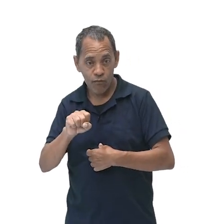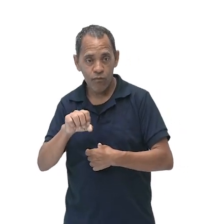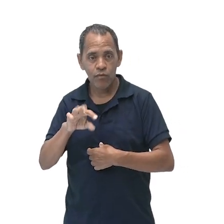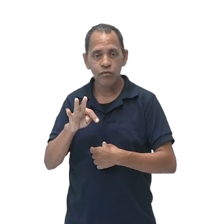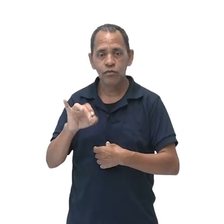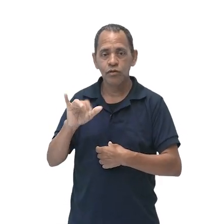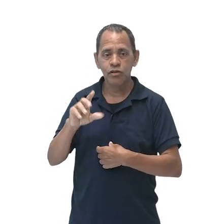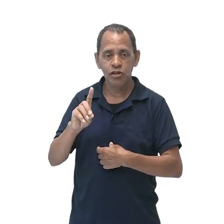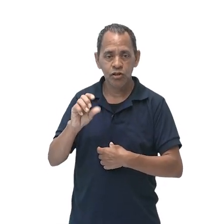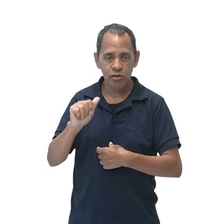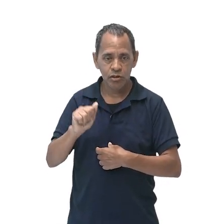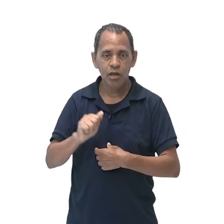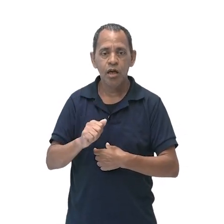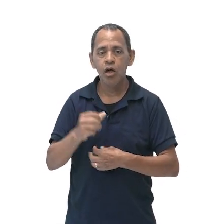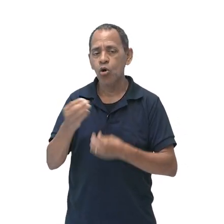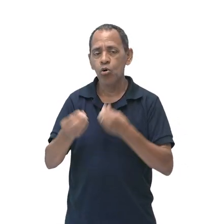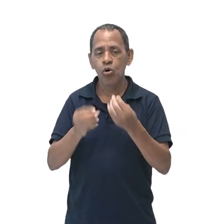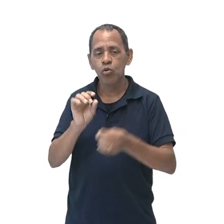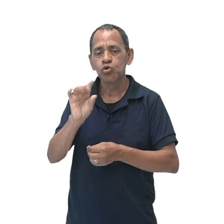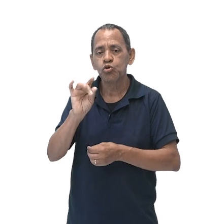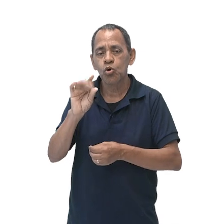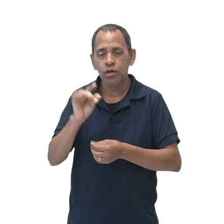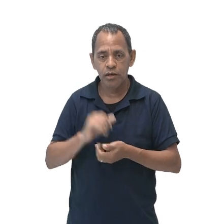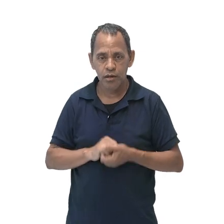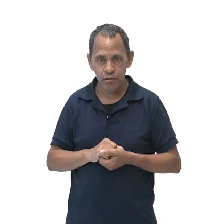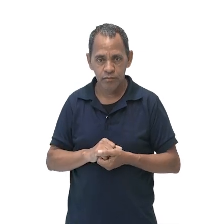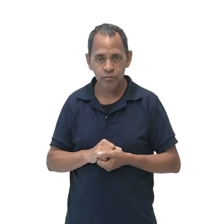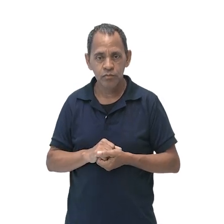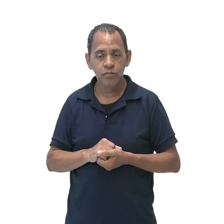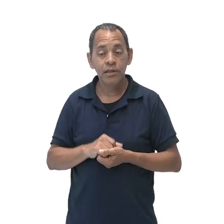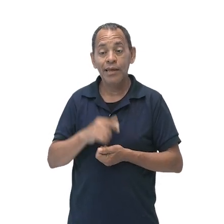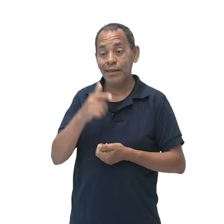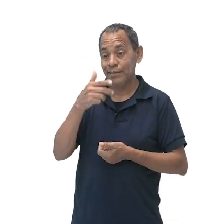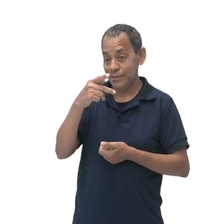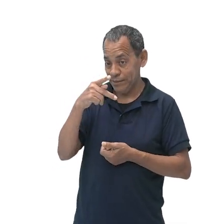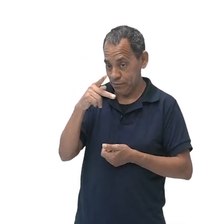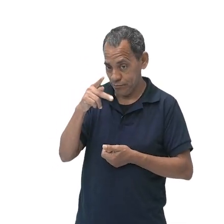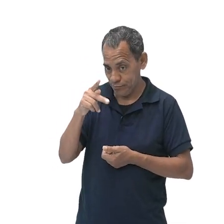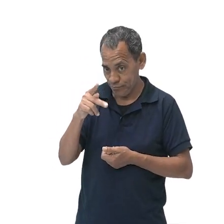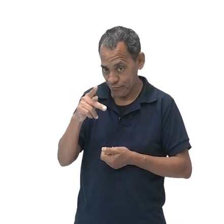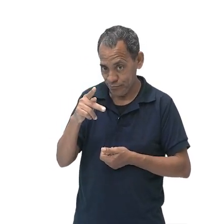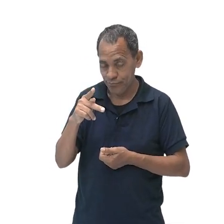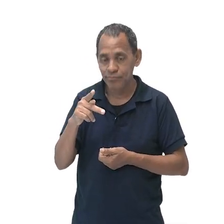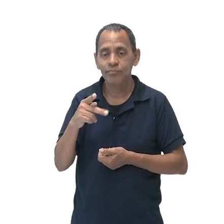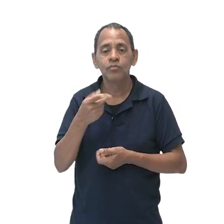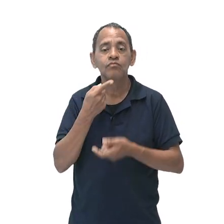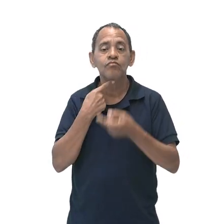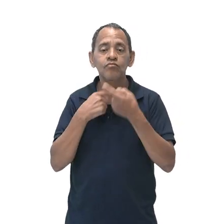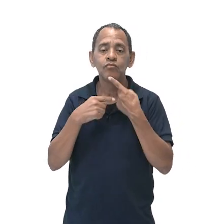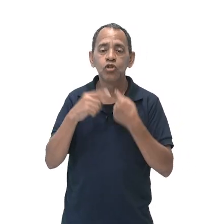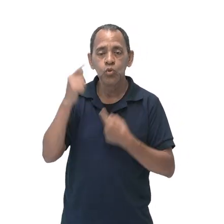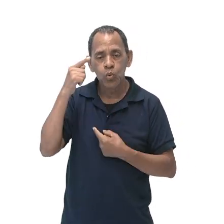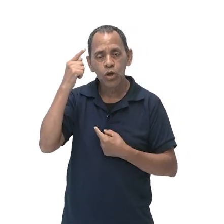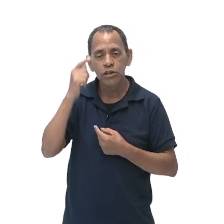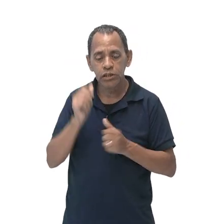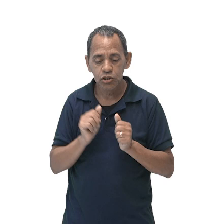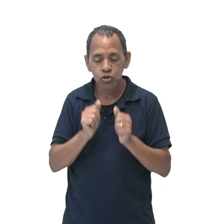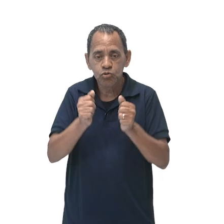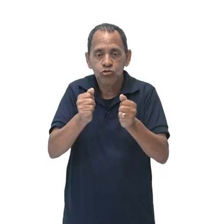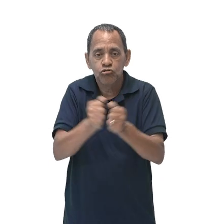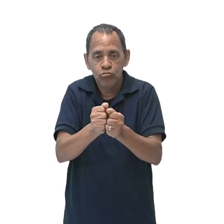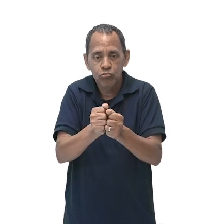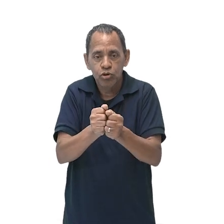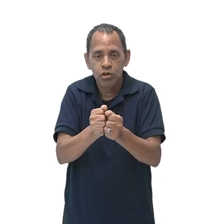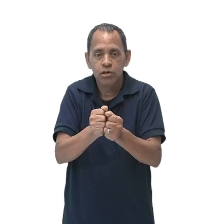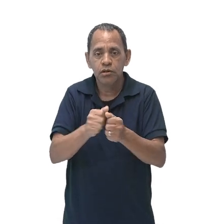foram conectados, ok? Qual ideia? A ideia de companhia, certo? Então, a ideia de